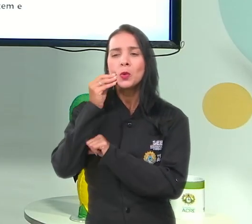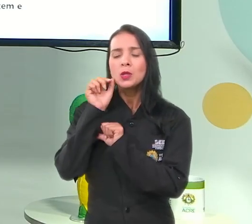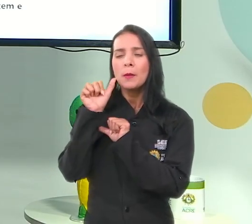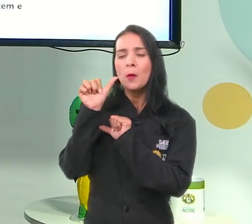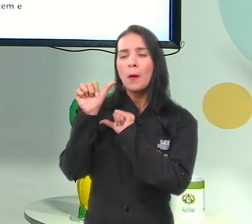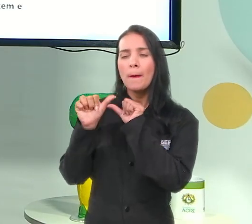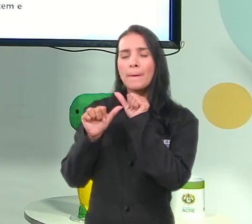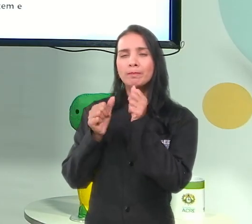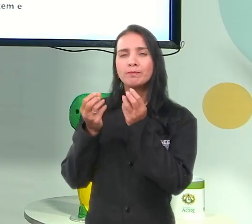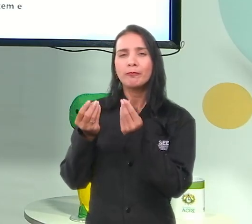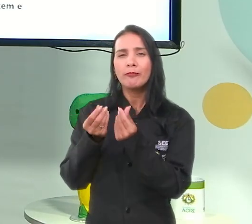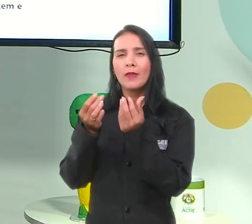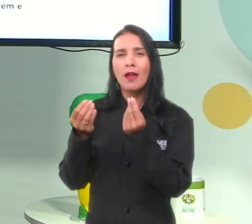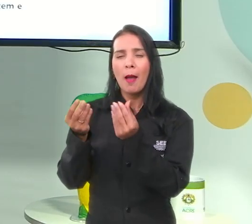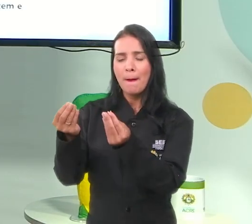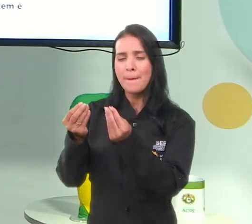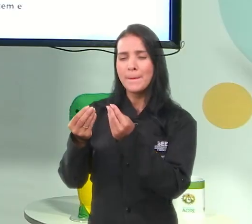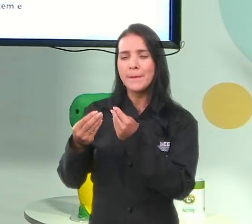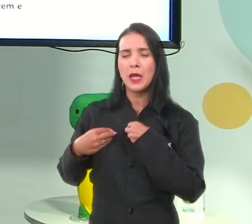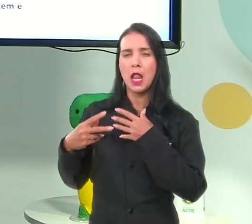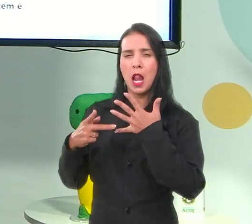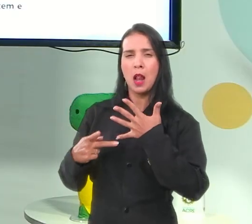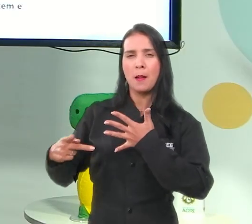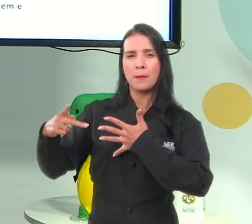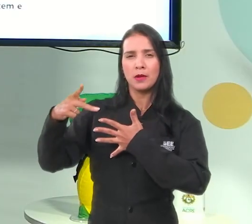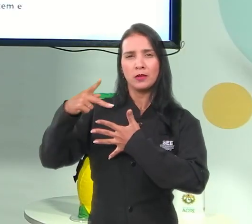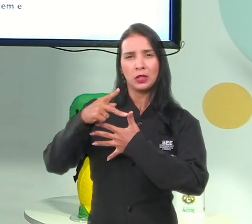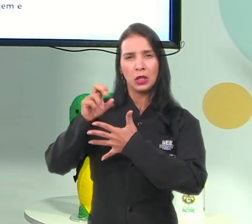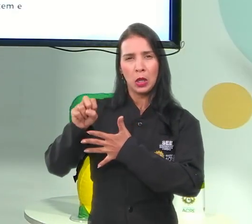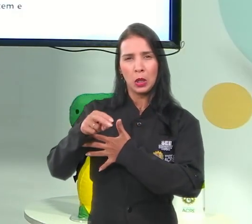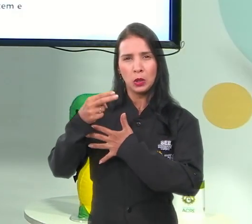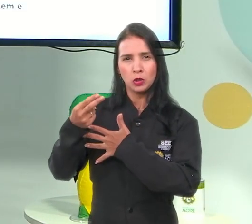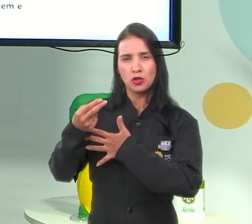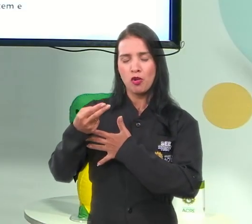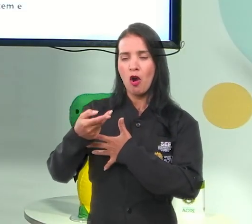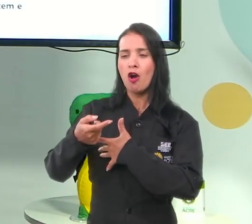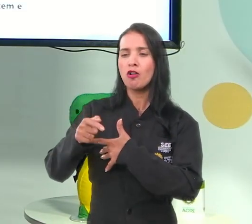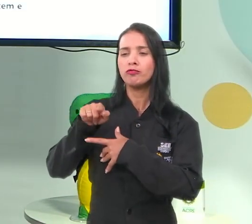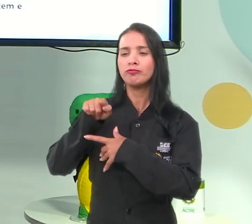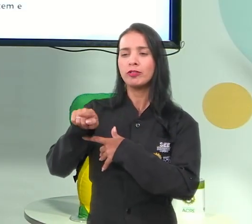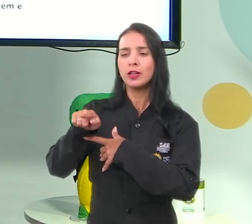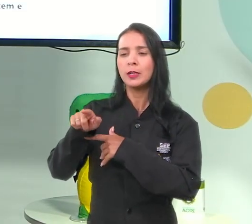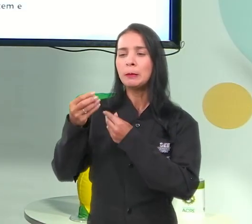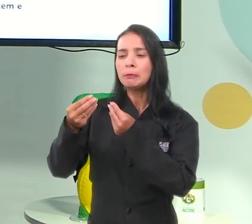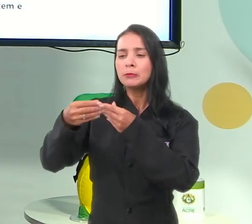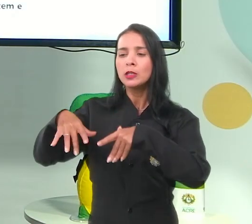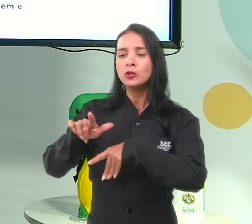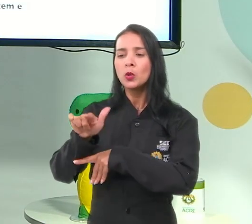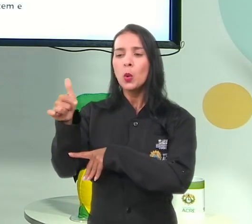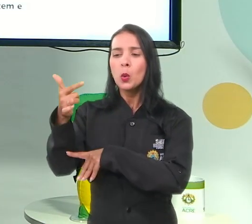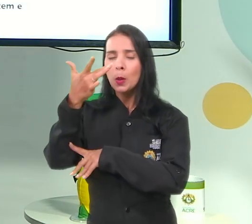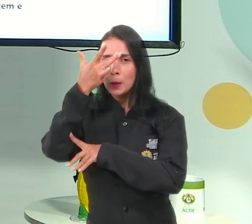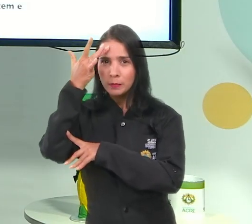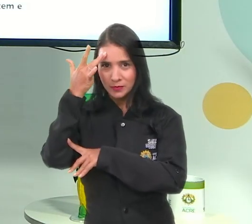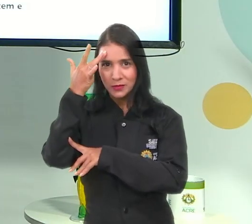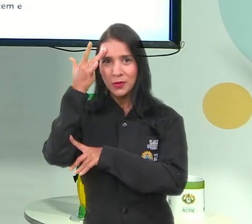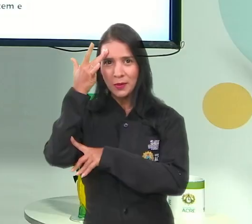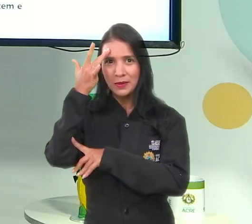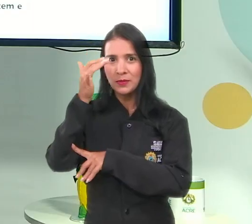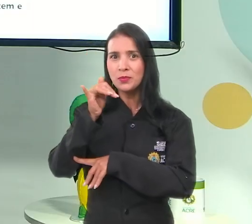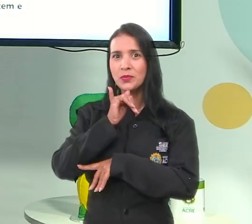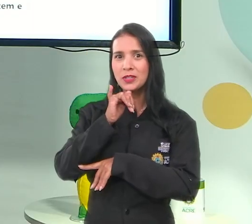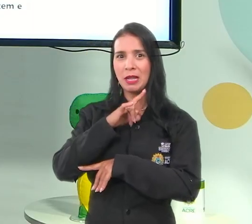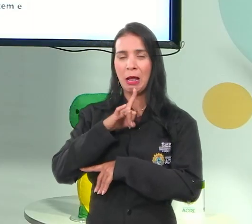meios de ter vantagem, de puxar o tapete do outro, né, conforme se menciona no